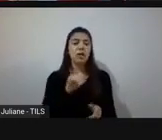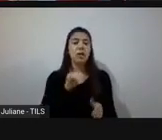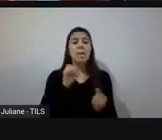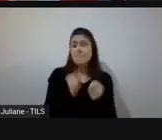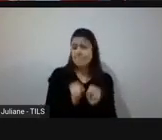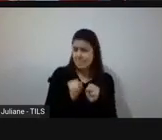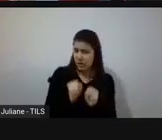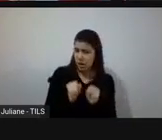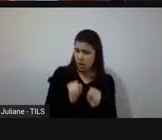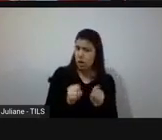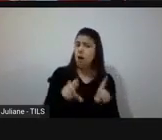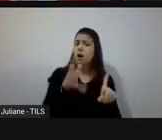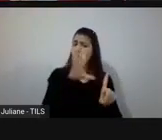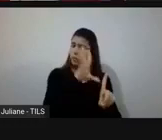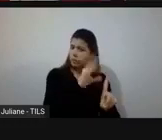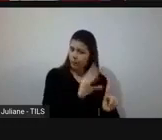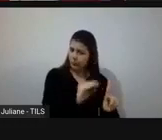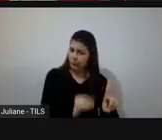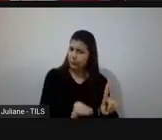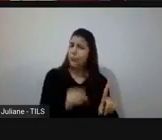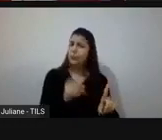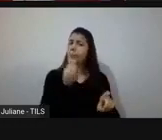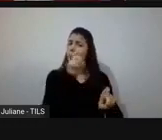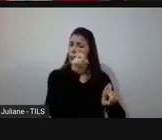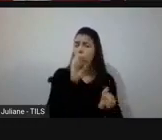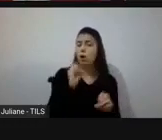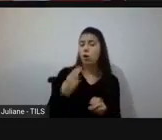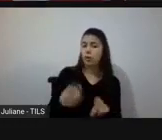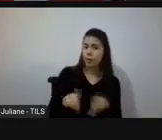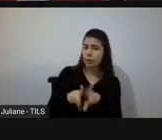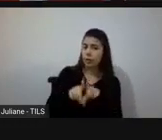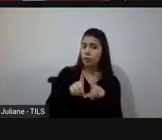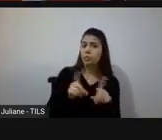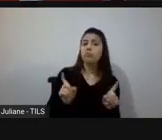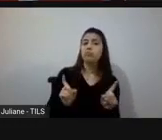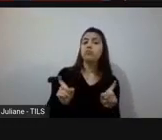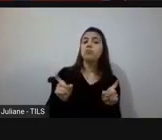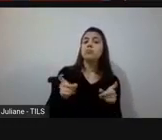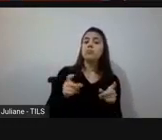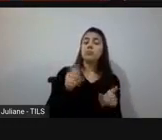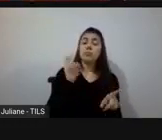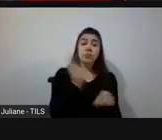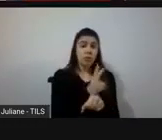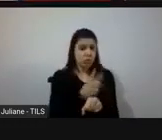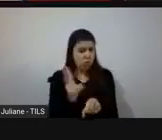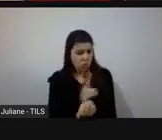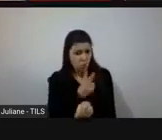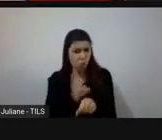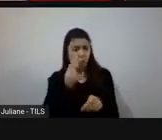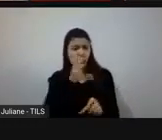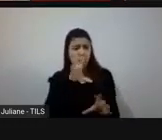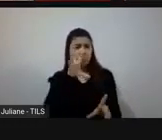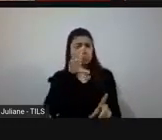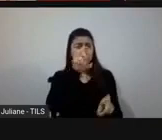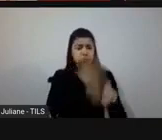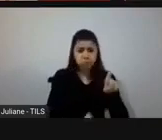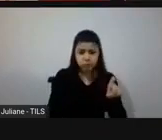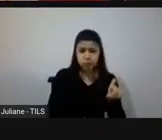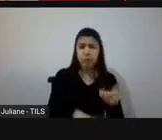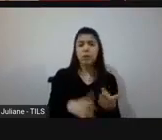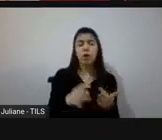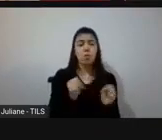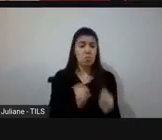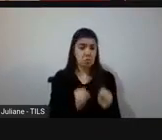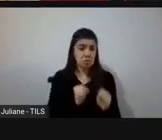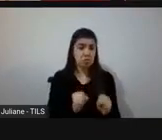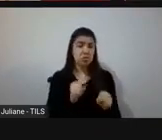ou fotos inapropriadas é violência sexual. A abordagem em formato de assédio, por exemplo,